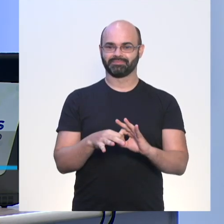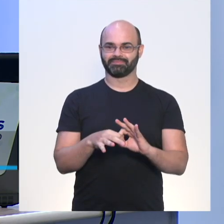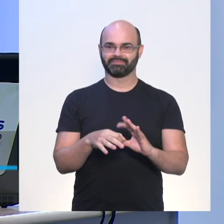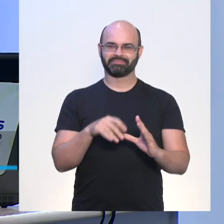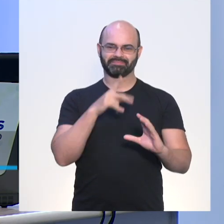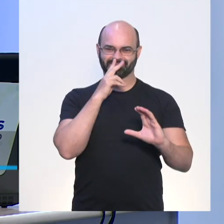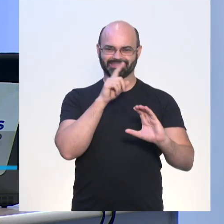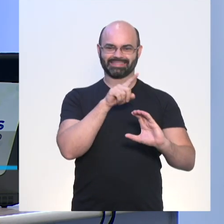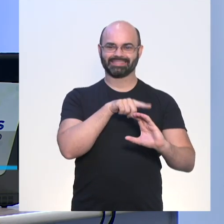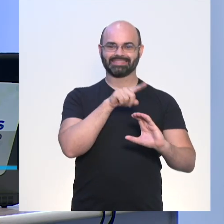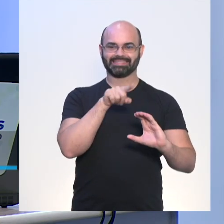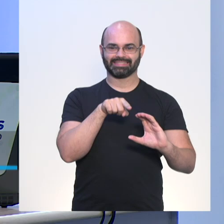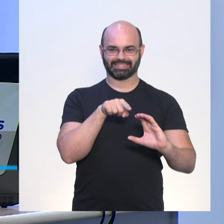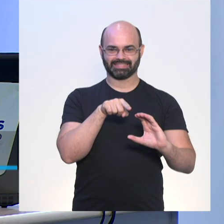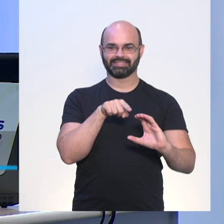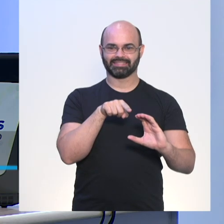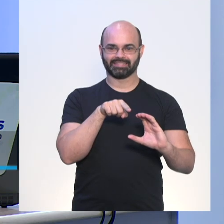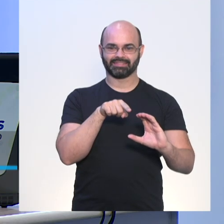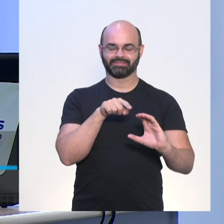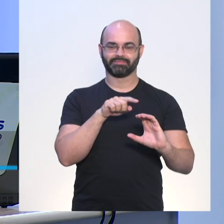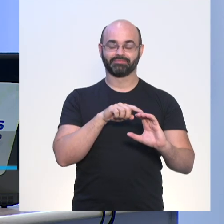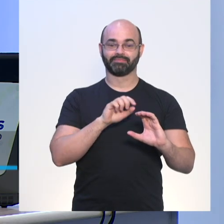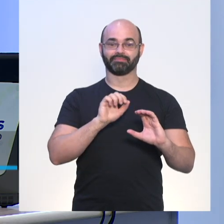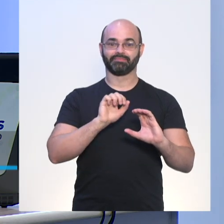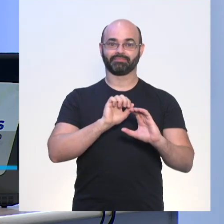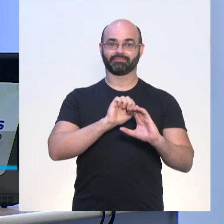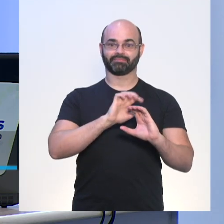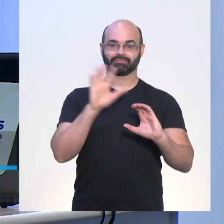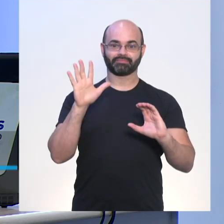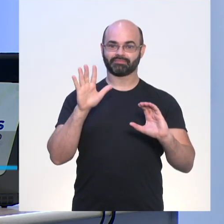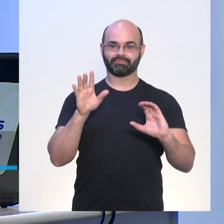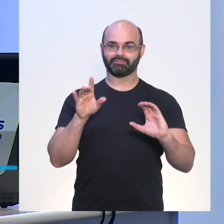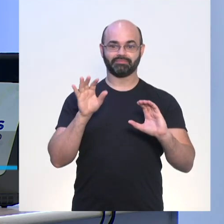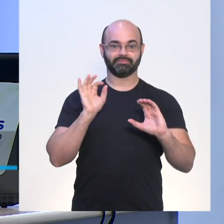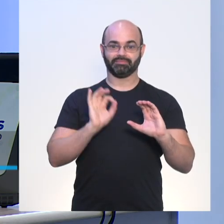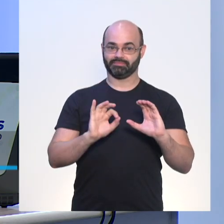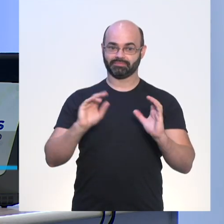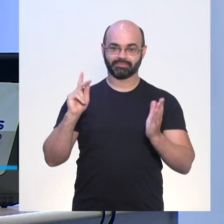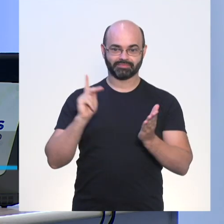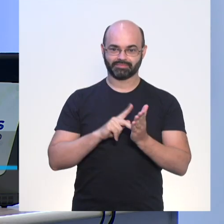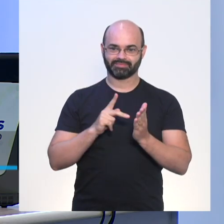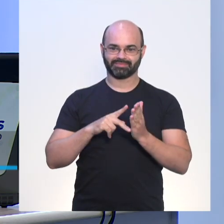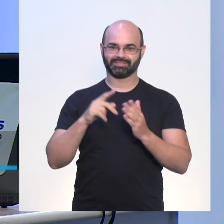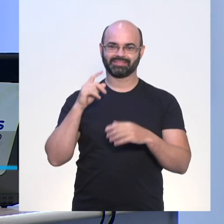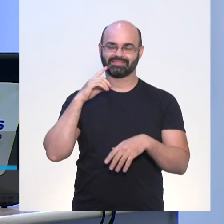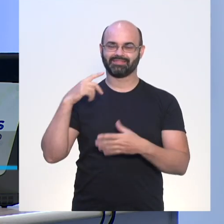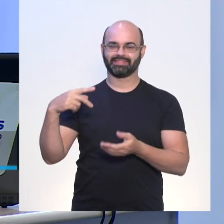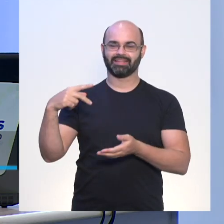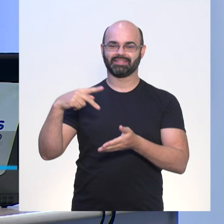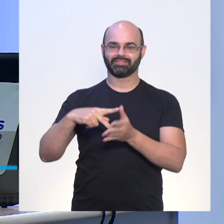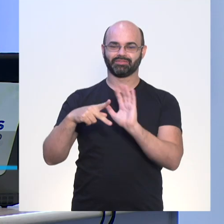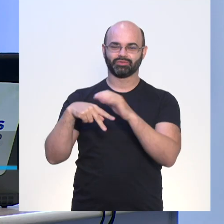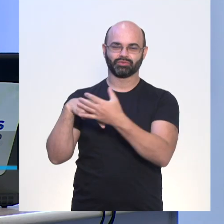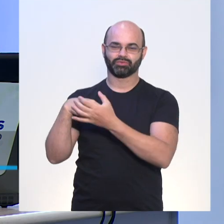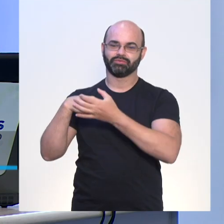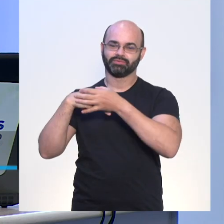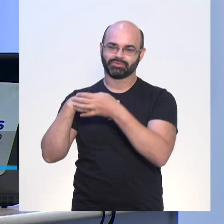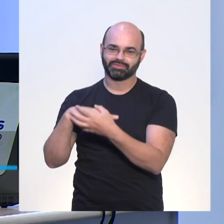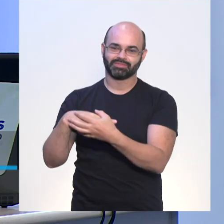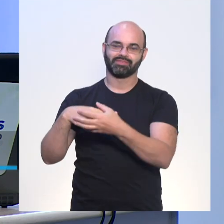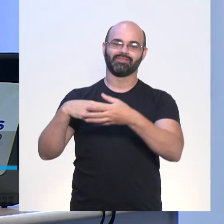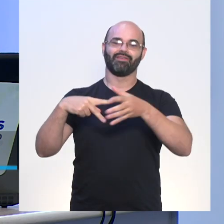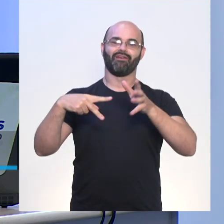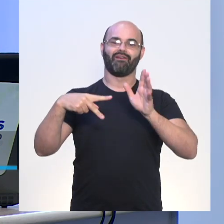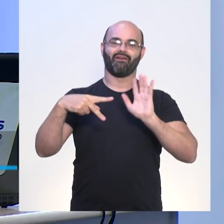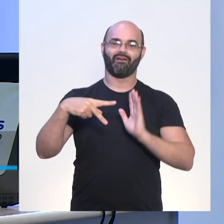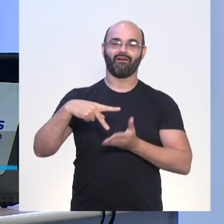capaz de revelar para a gente, de mostrar, demonstrar, desvelar, tirar o véu né, de coisas que a gente